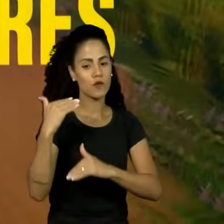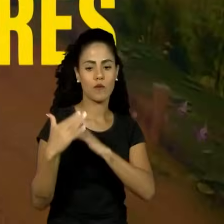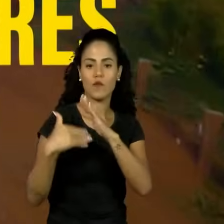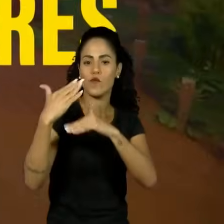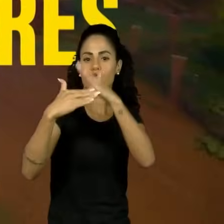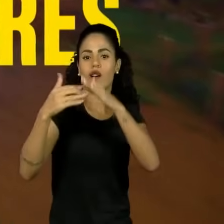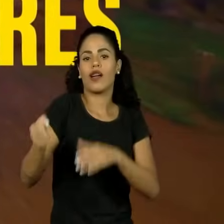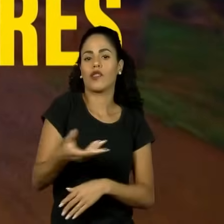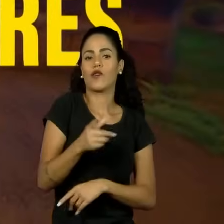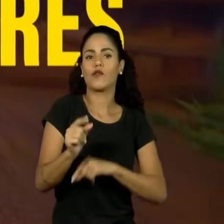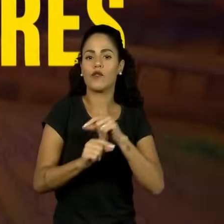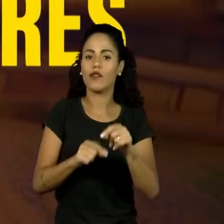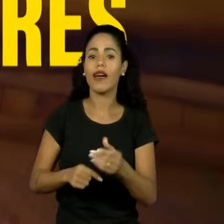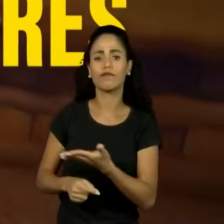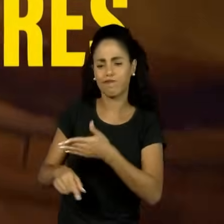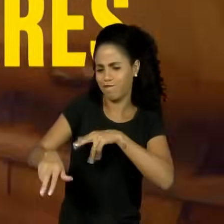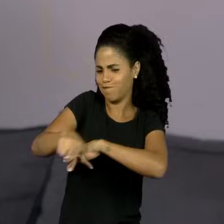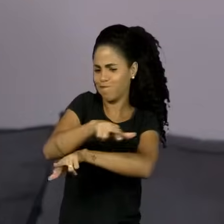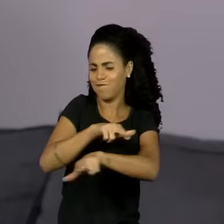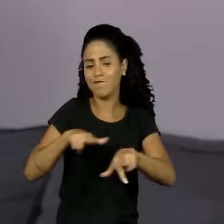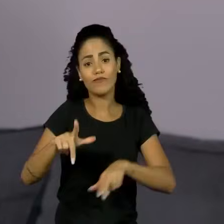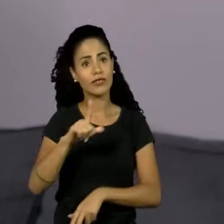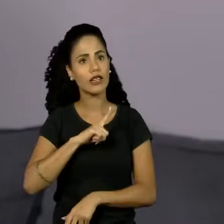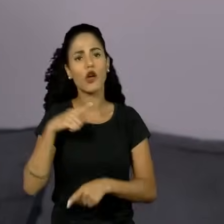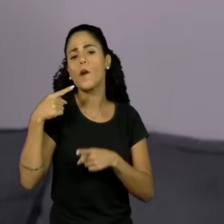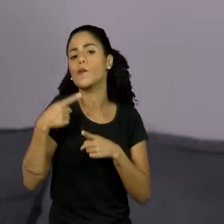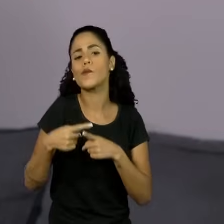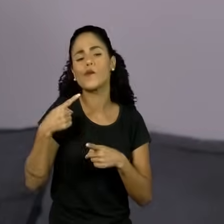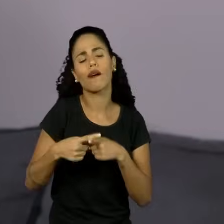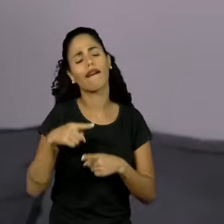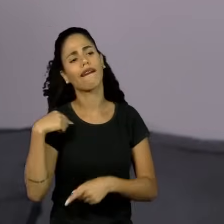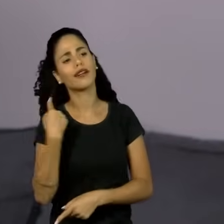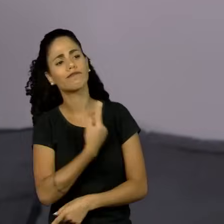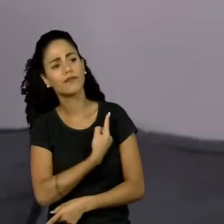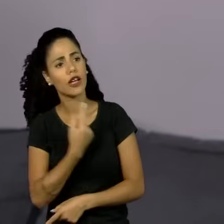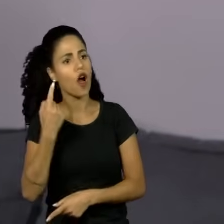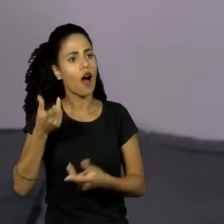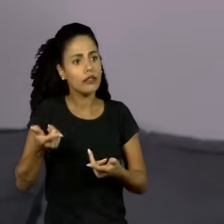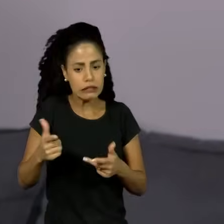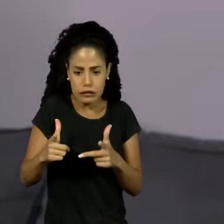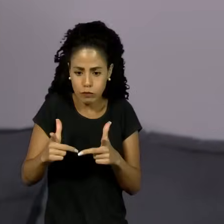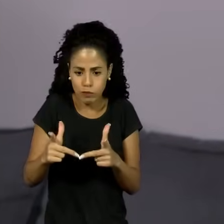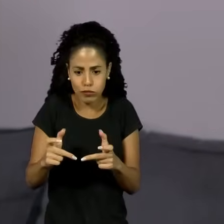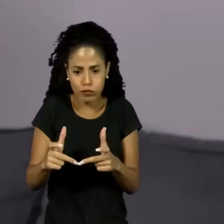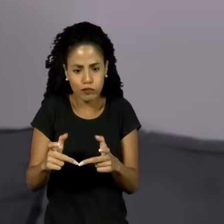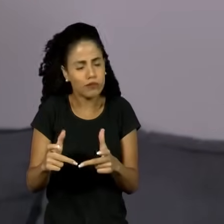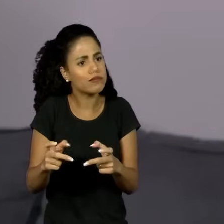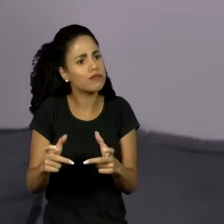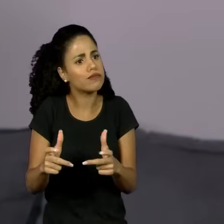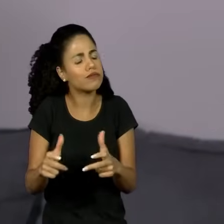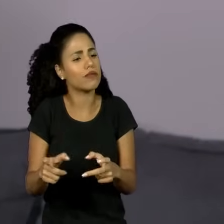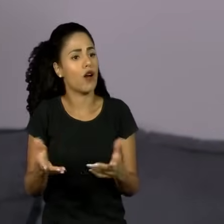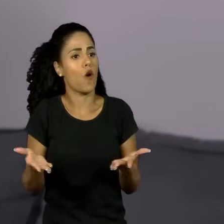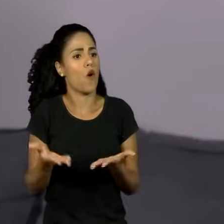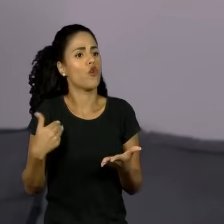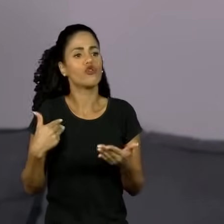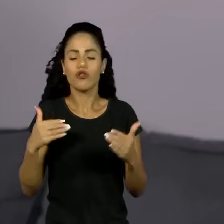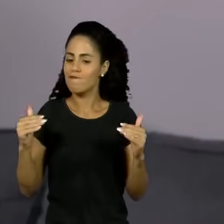está trazendo é bem essa diversidade, porque o mundo dos games hoje em dia é tudo muito